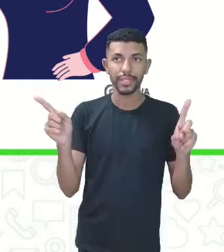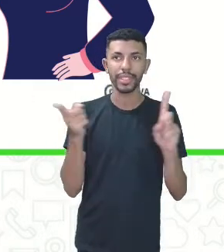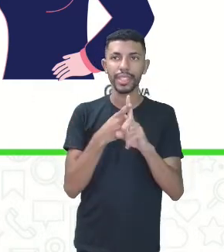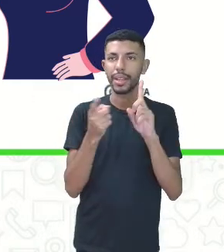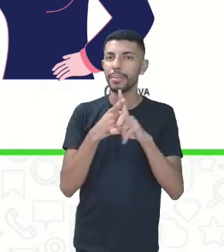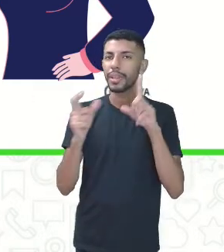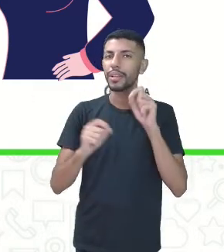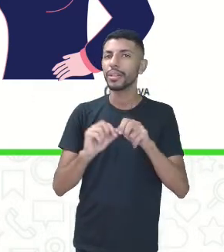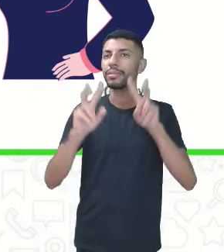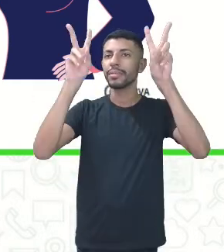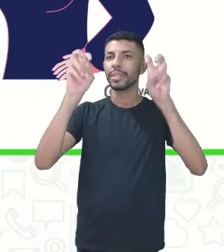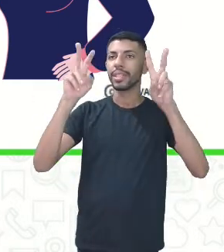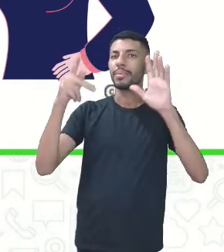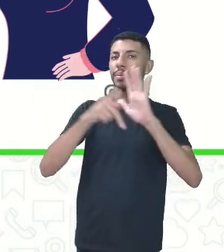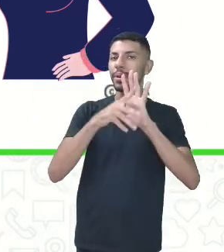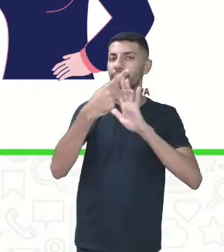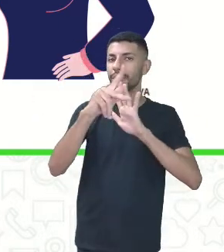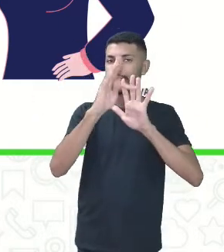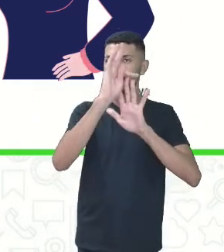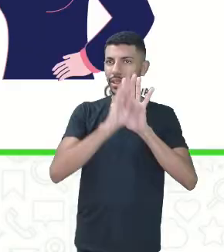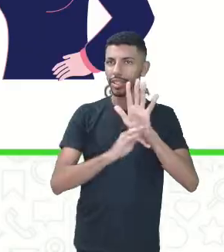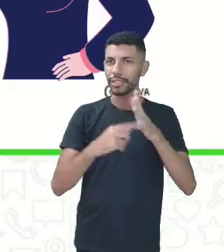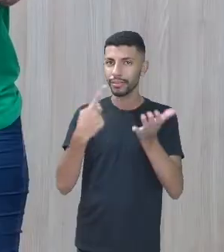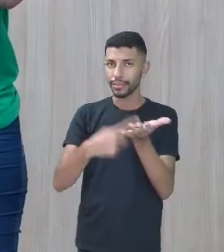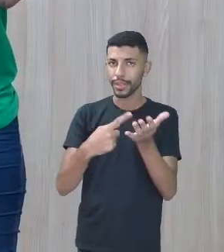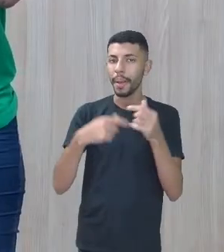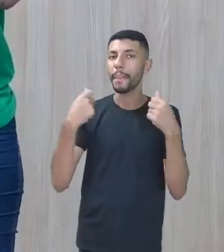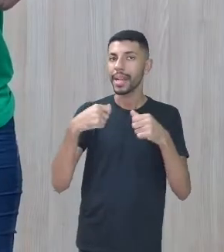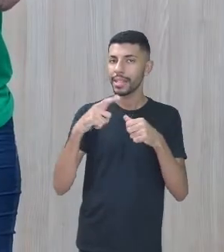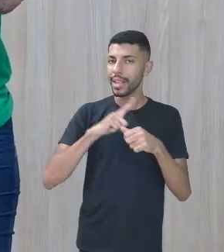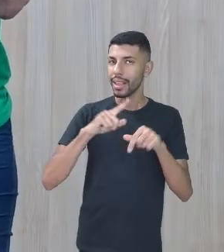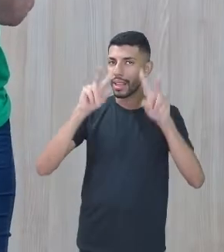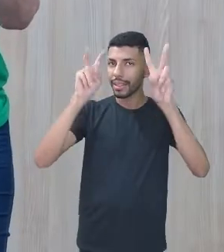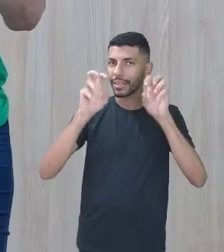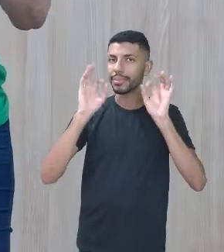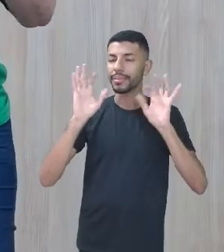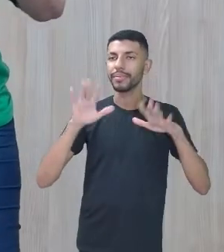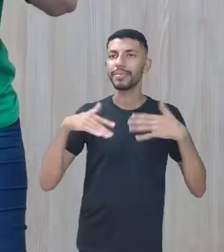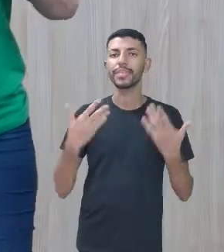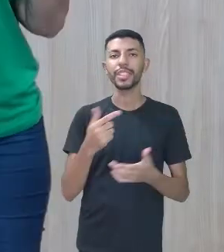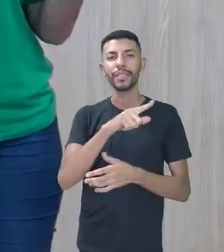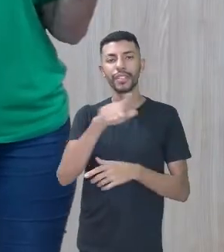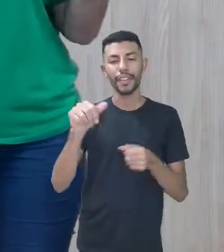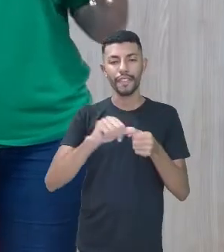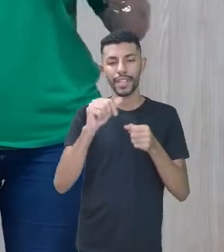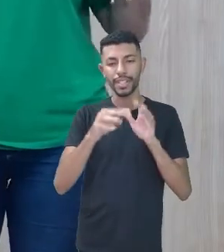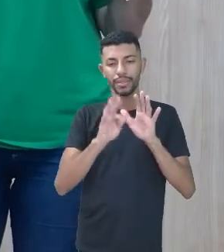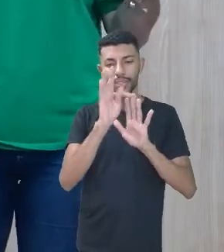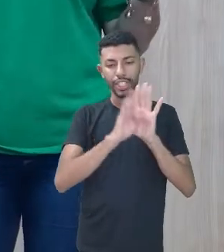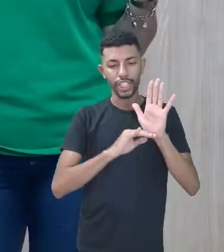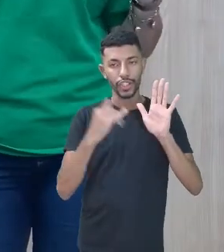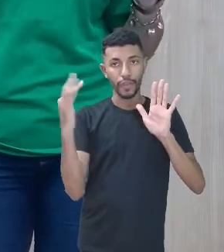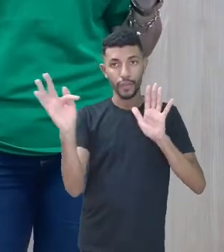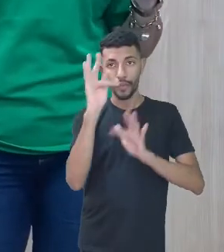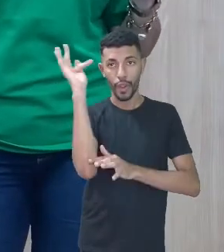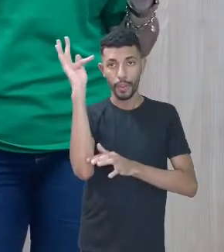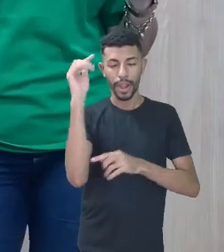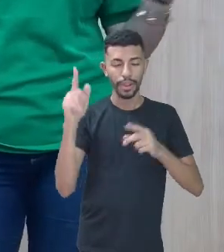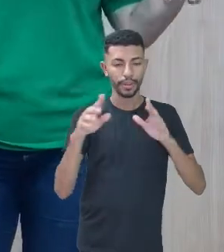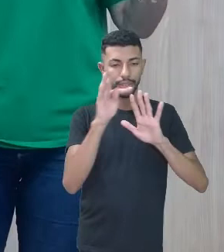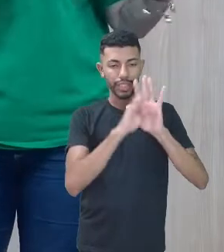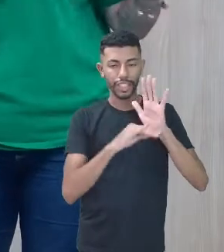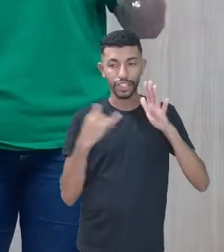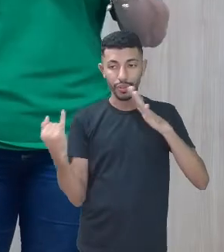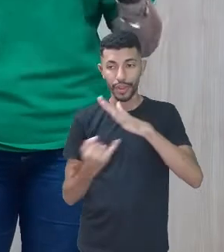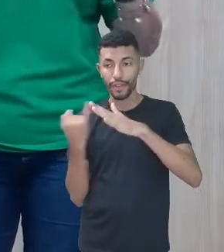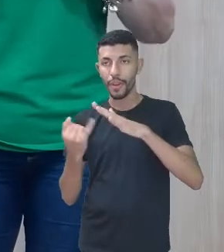Atenção, dê um título ao seu texto, combinado? Não esqueçam. Então, vocês vão fazer um texto formal e outro informal.